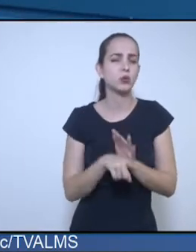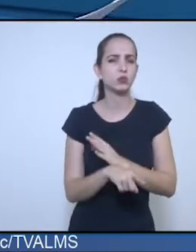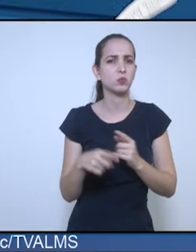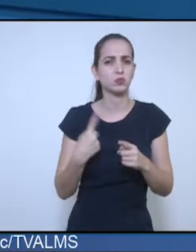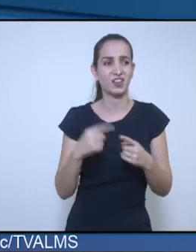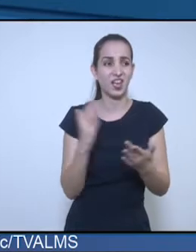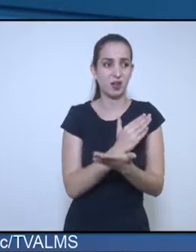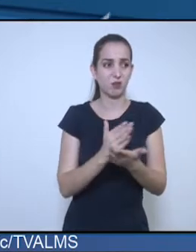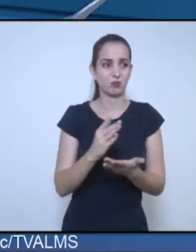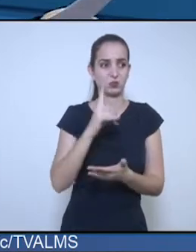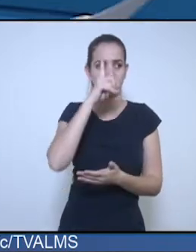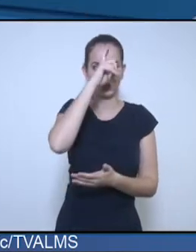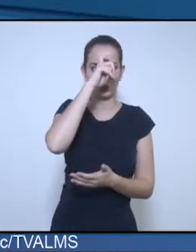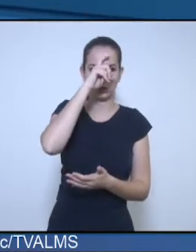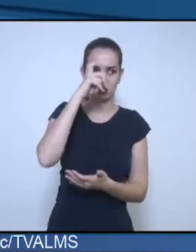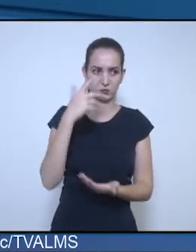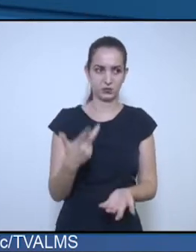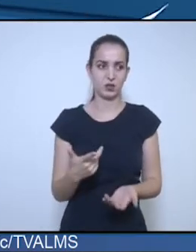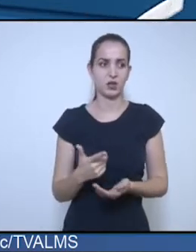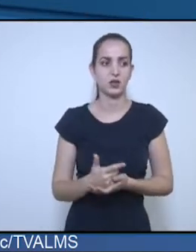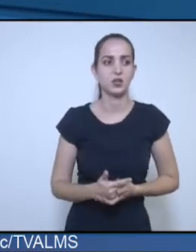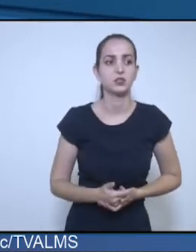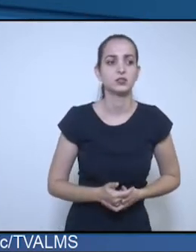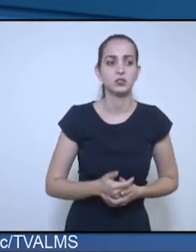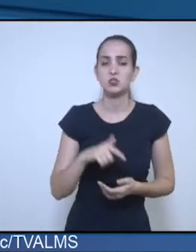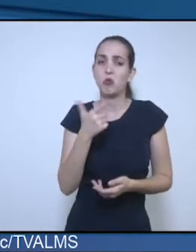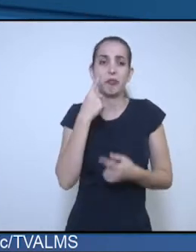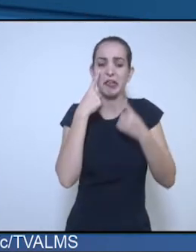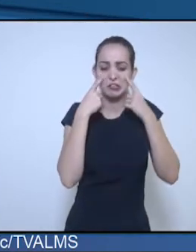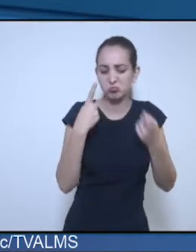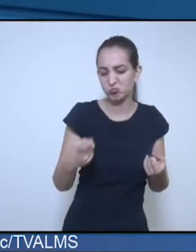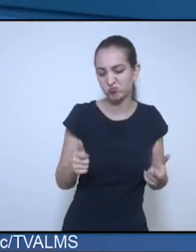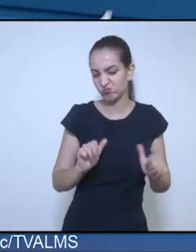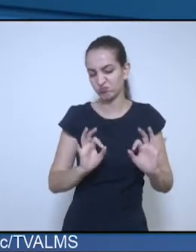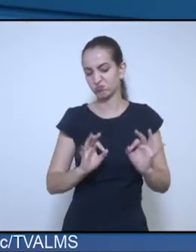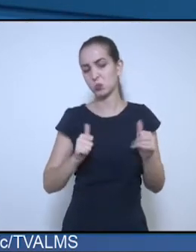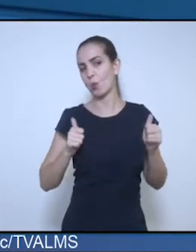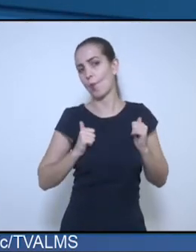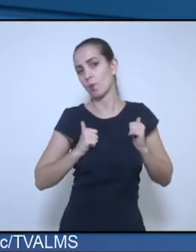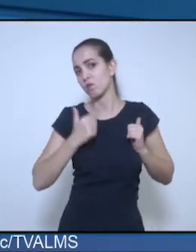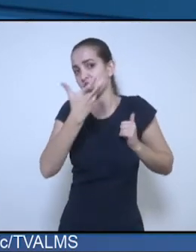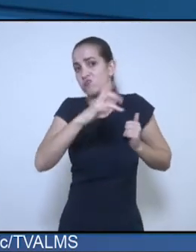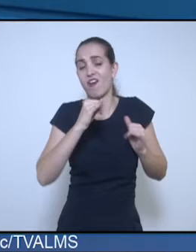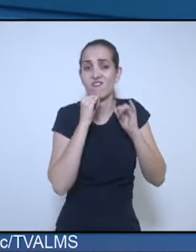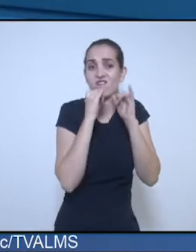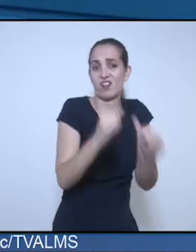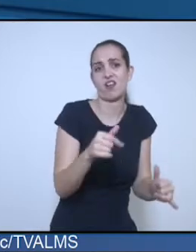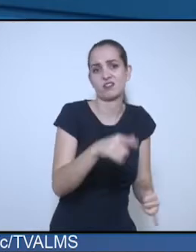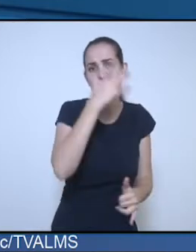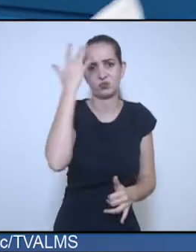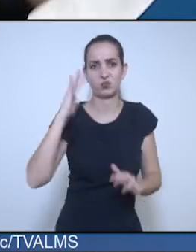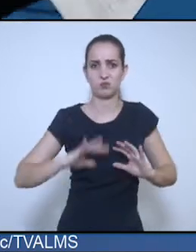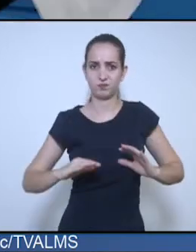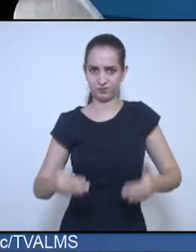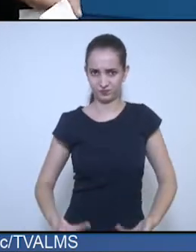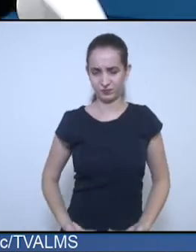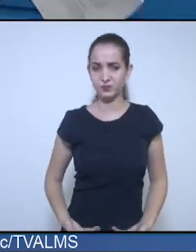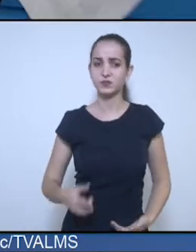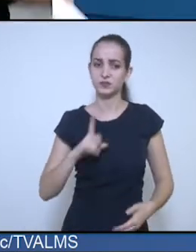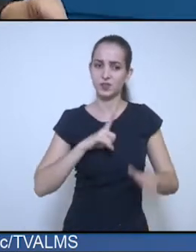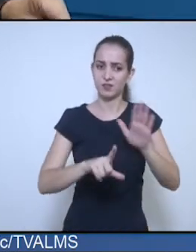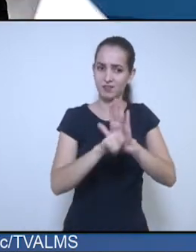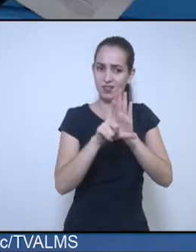de alguns hospitais ou direção clínica de maternidade, etc., dar essas informações ao parturiente. Existe